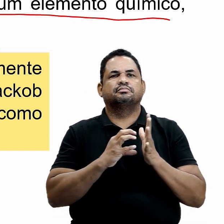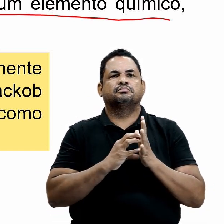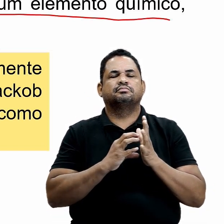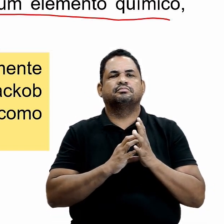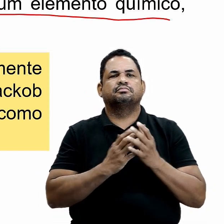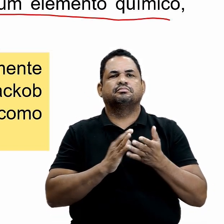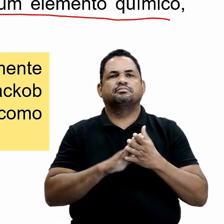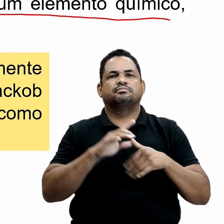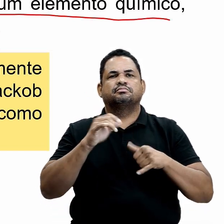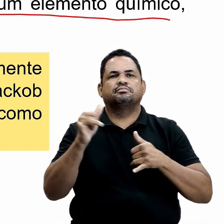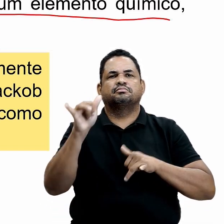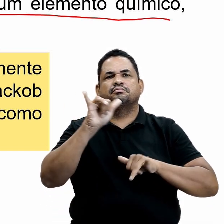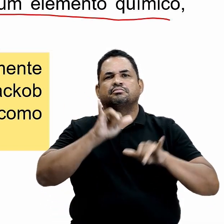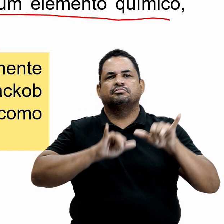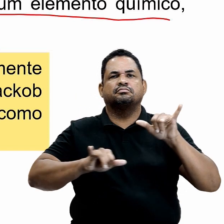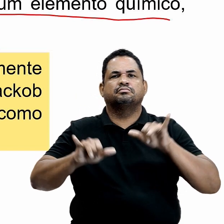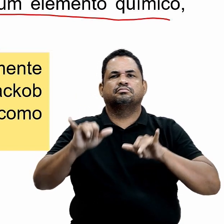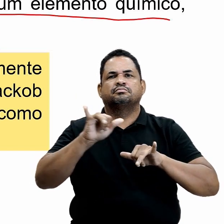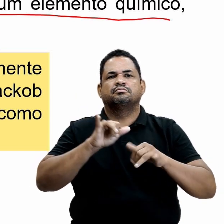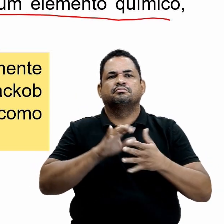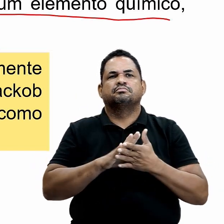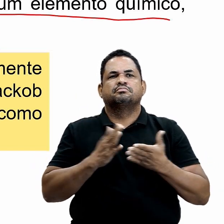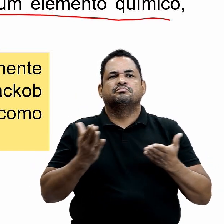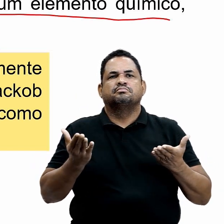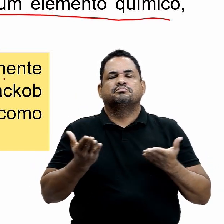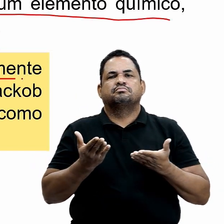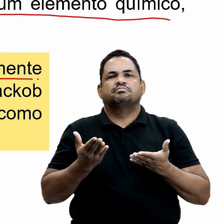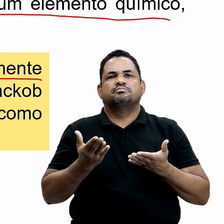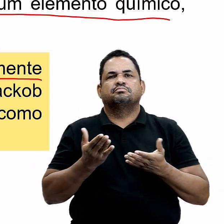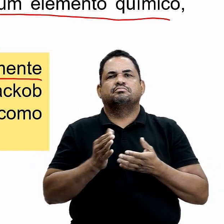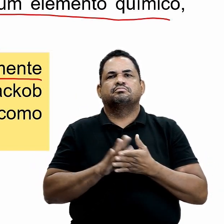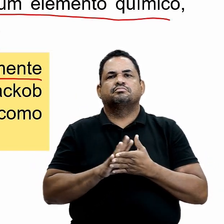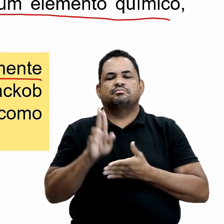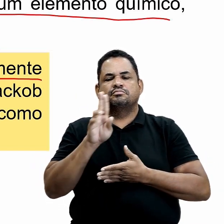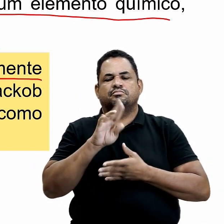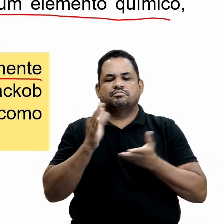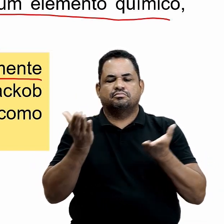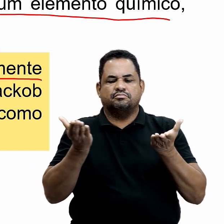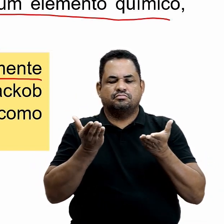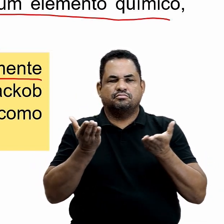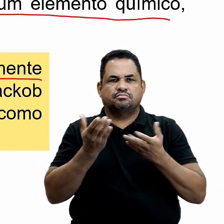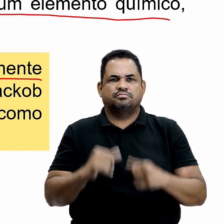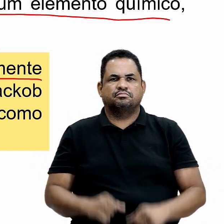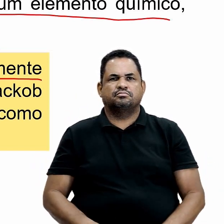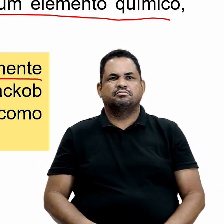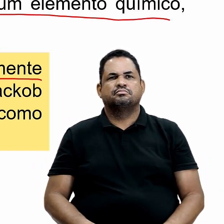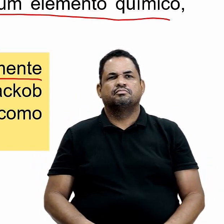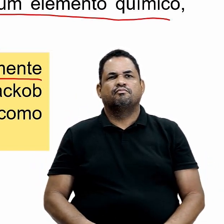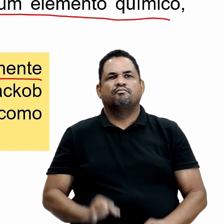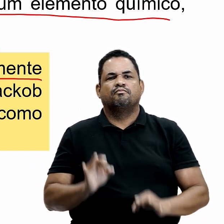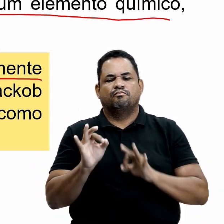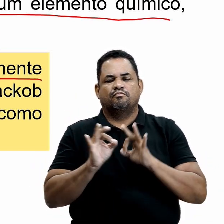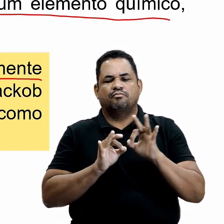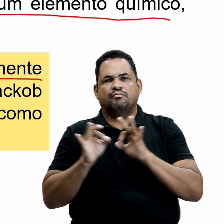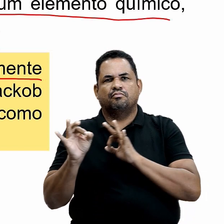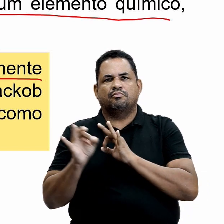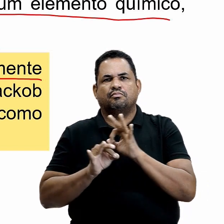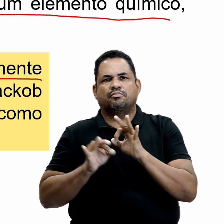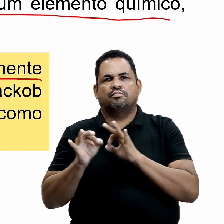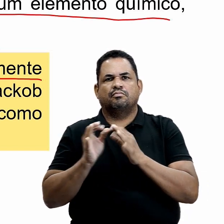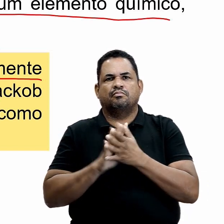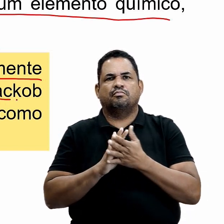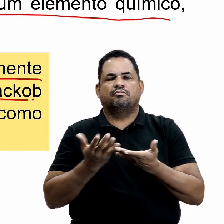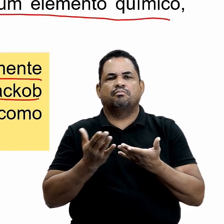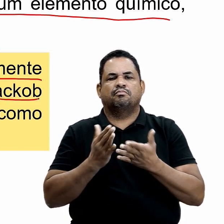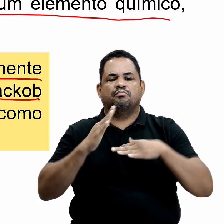químicos, ou seja, dos elementos químicos, que adotamos atualmente, foram organizados